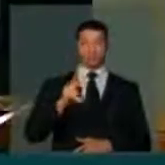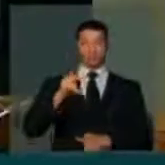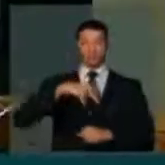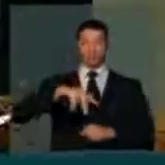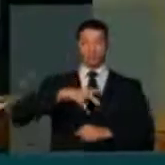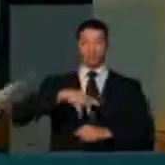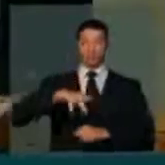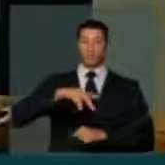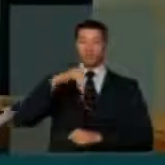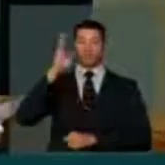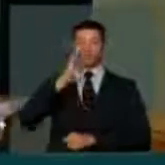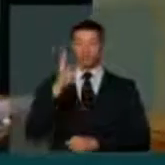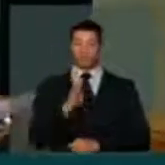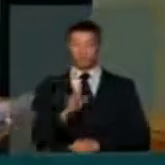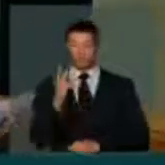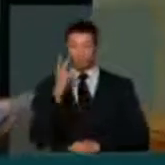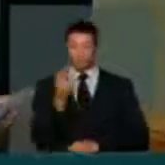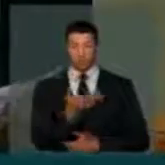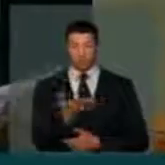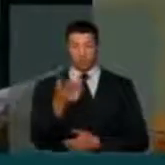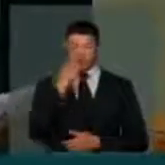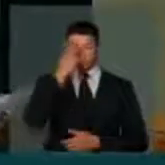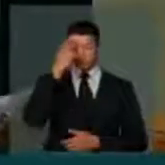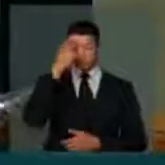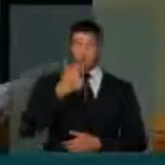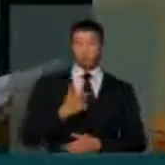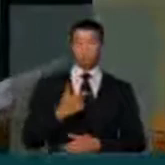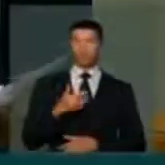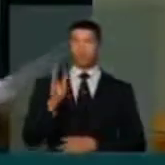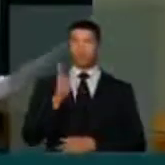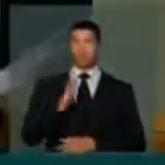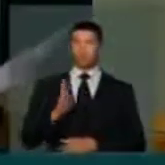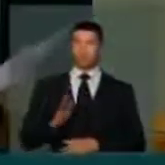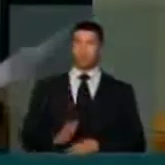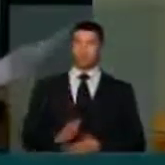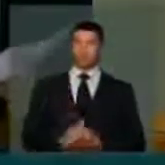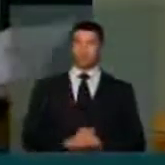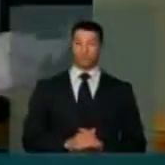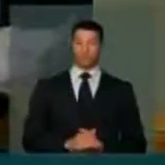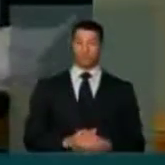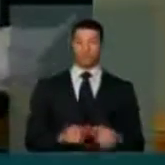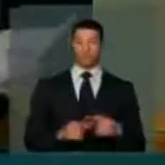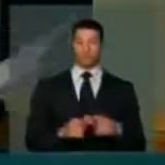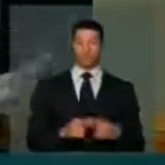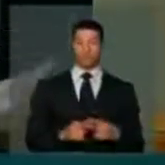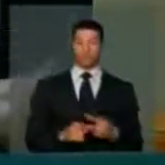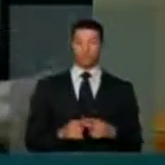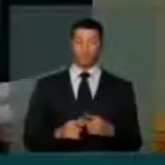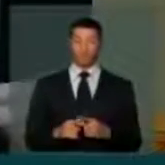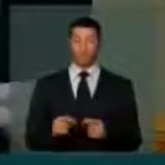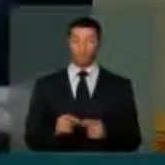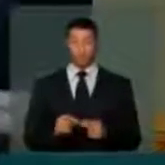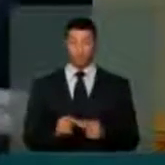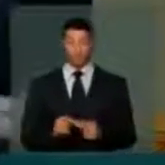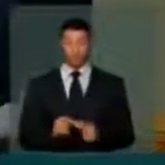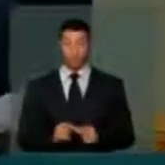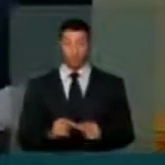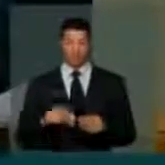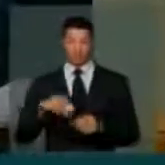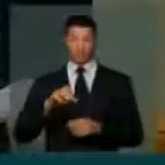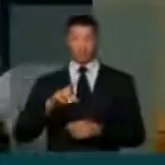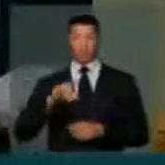país, para nós, cidadãos e cidadãs brasileiros. Por quê? Porque foi tomada uma